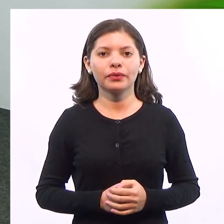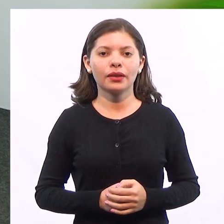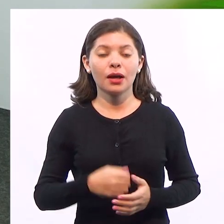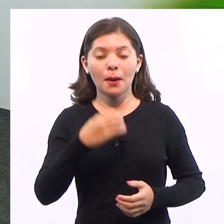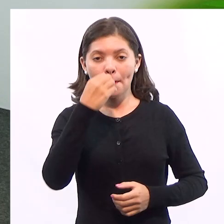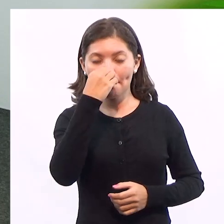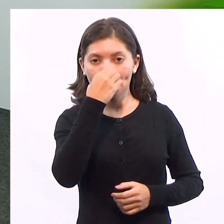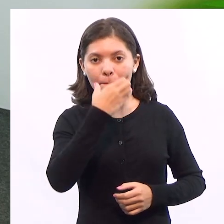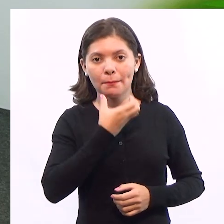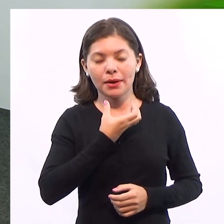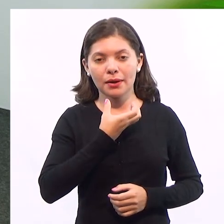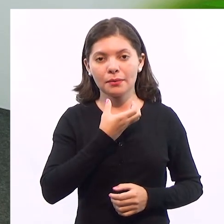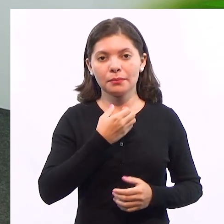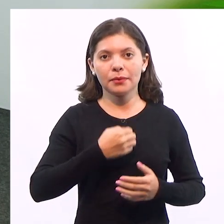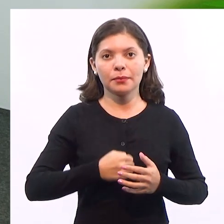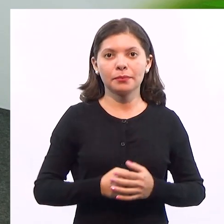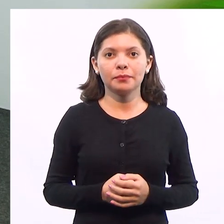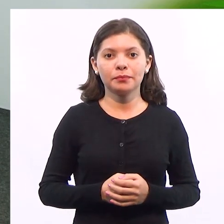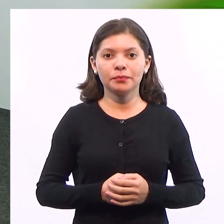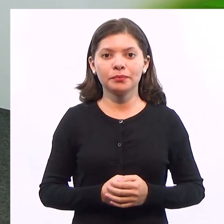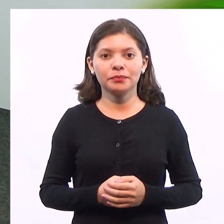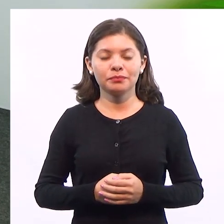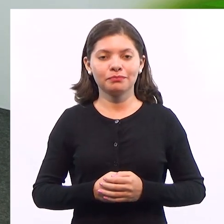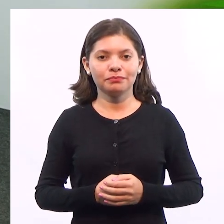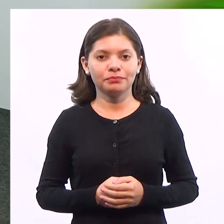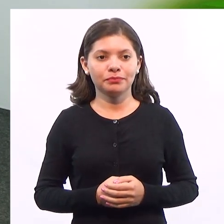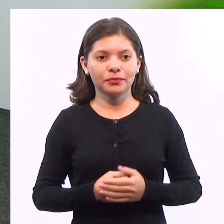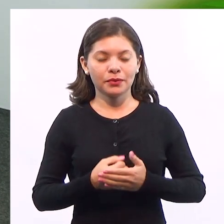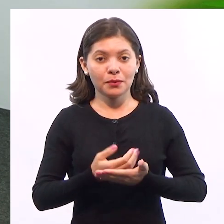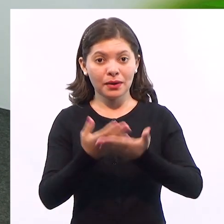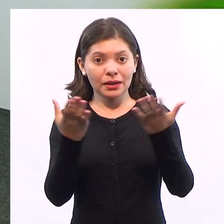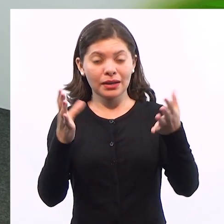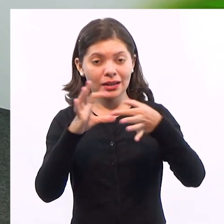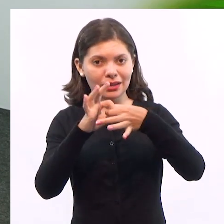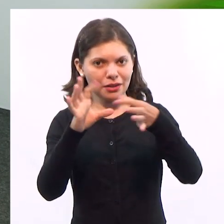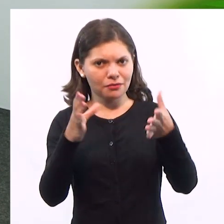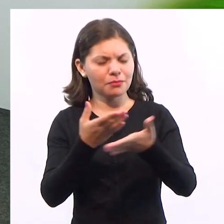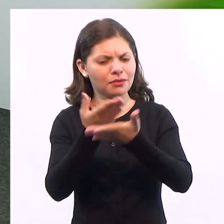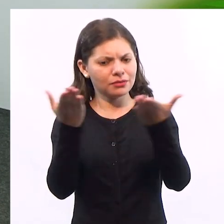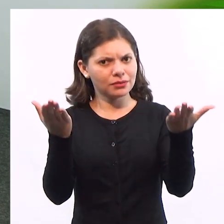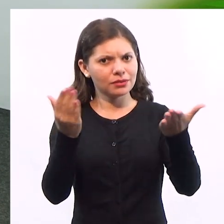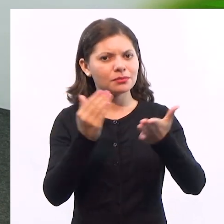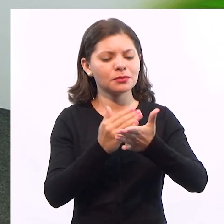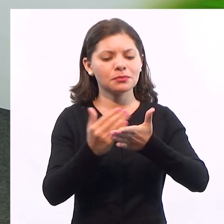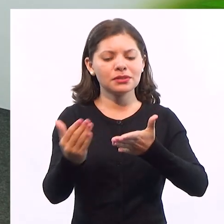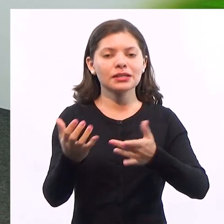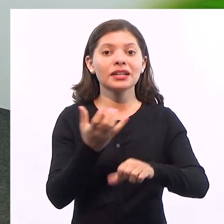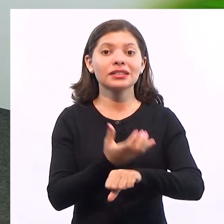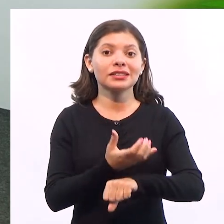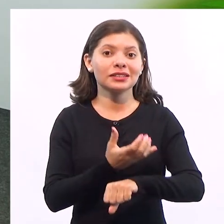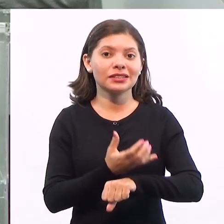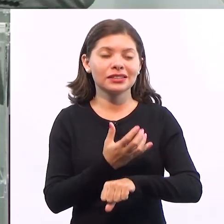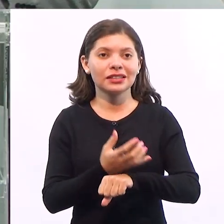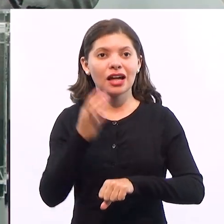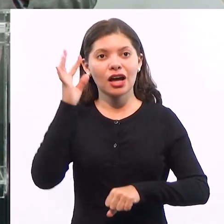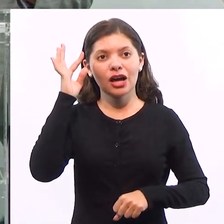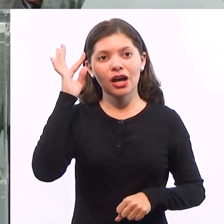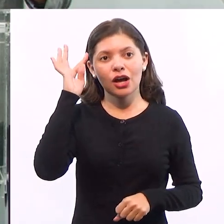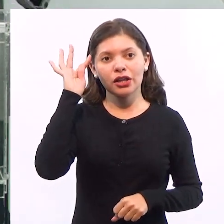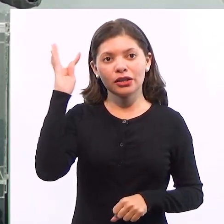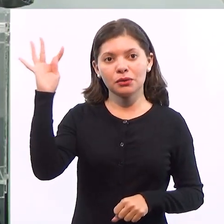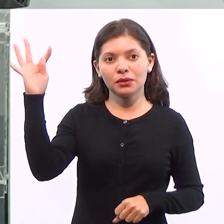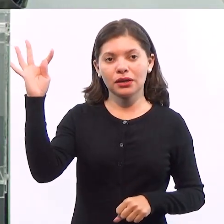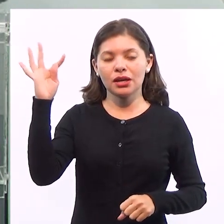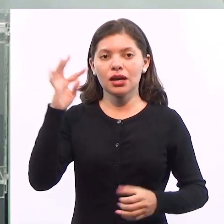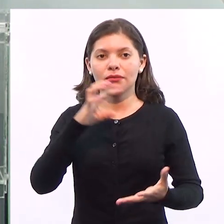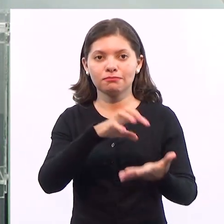tá? Barba e bigode, estou aqui à tua disposição para a gente começar essa disciplina, tá bom? A disciplina de teoria das organizações